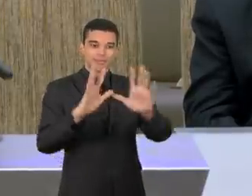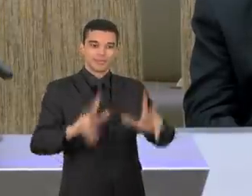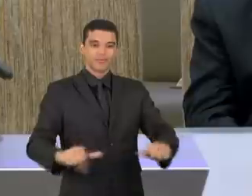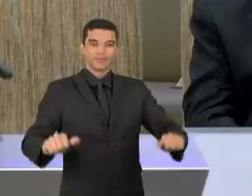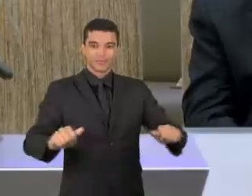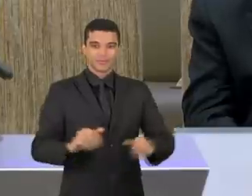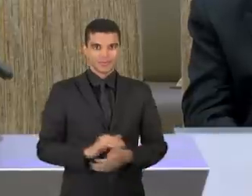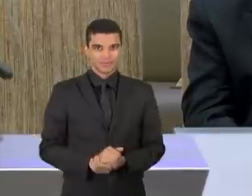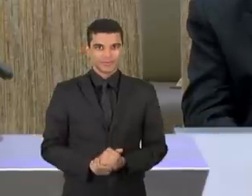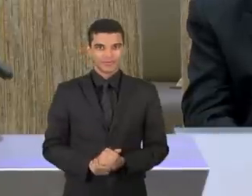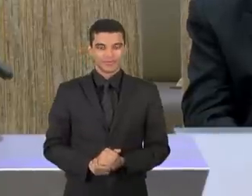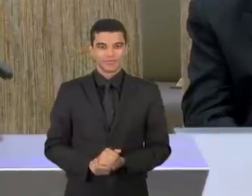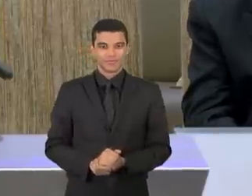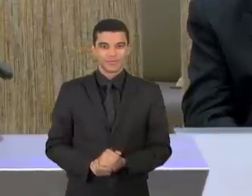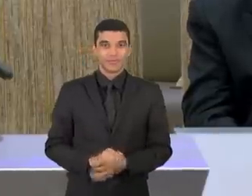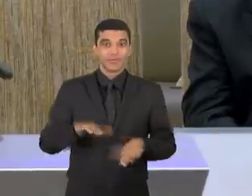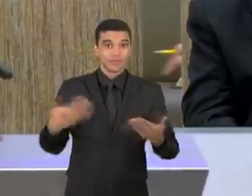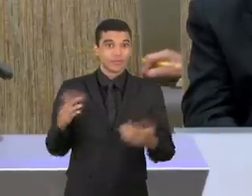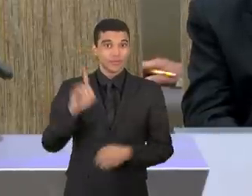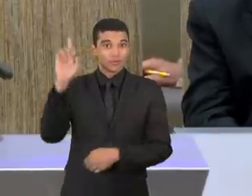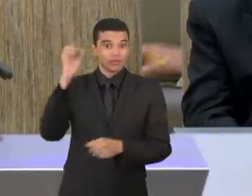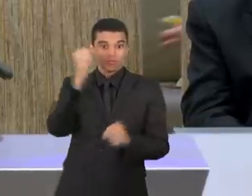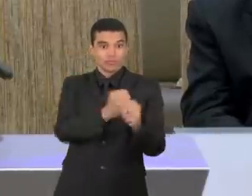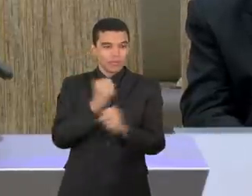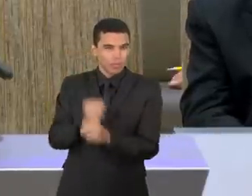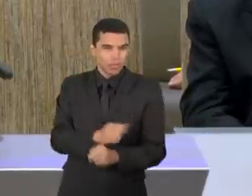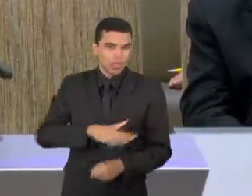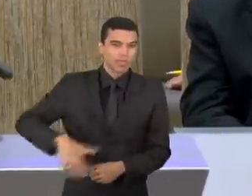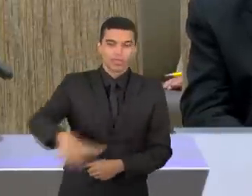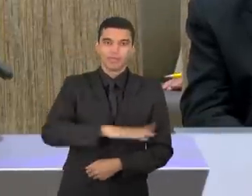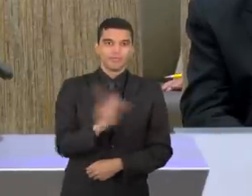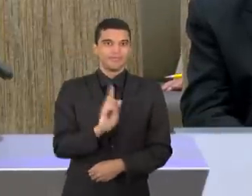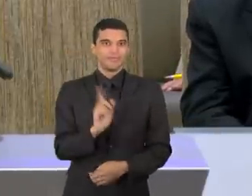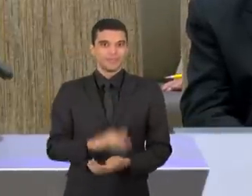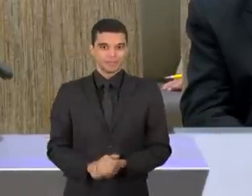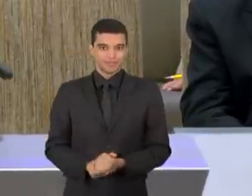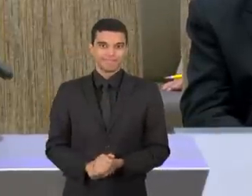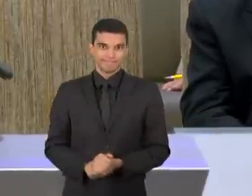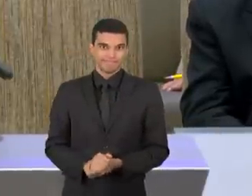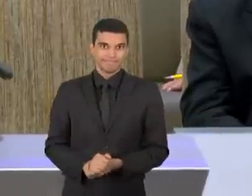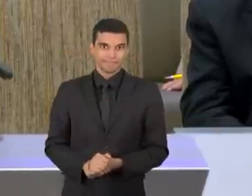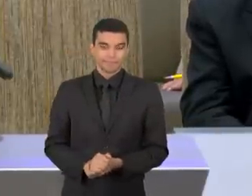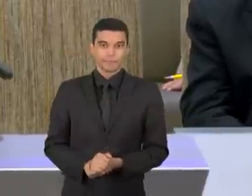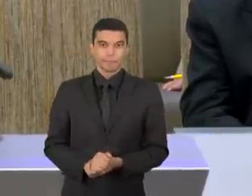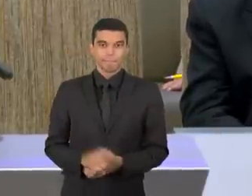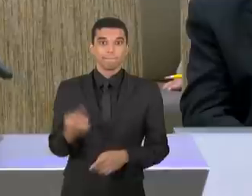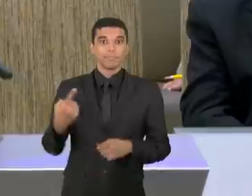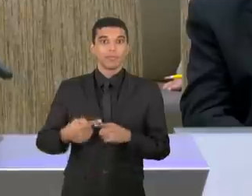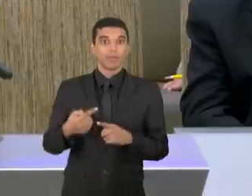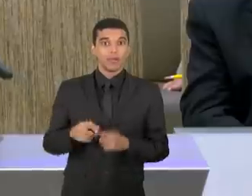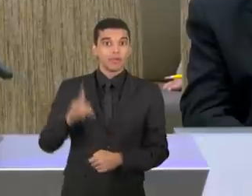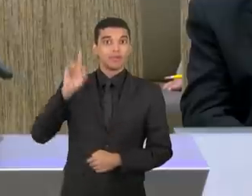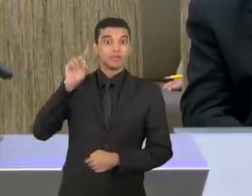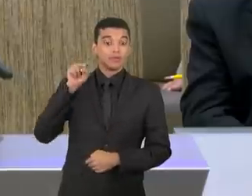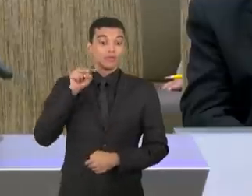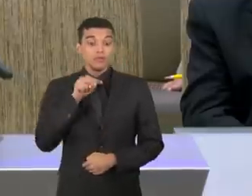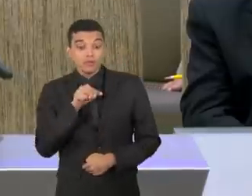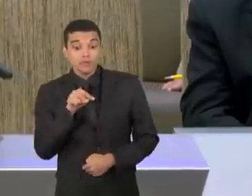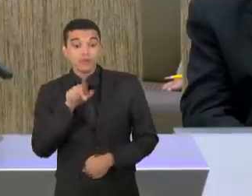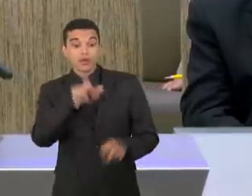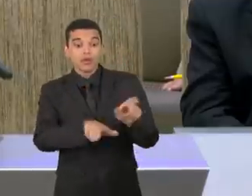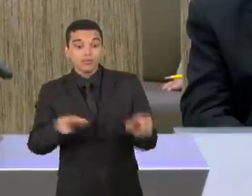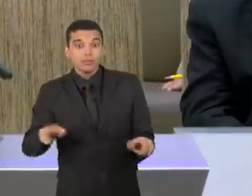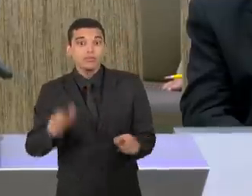sorte que não pereçamos. E Deus viu as obras